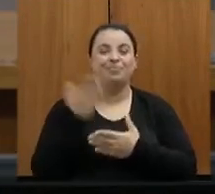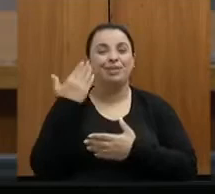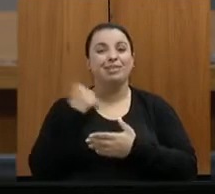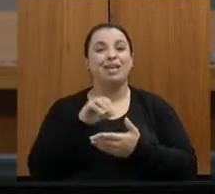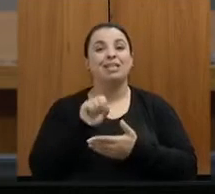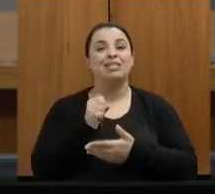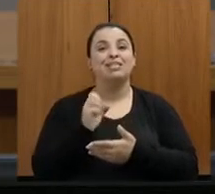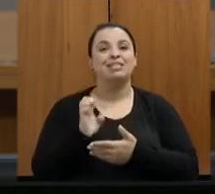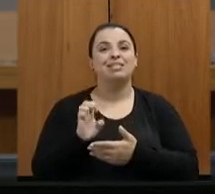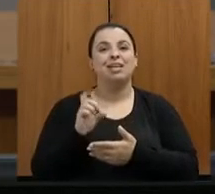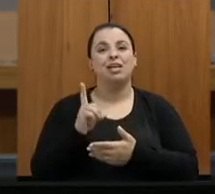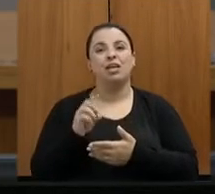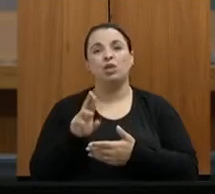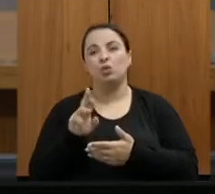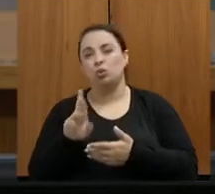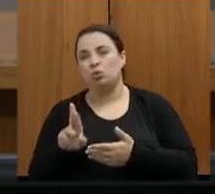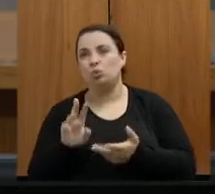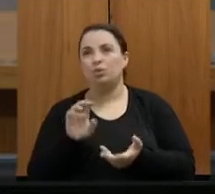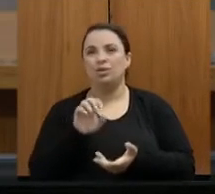responsáveis por essa política,